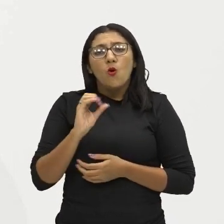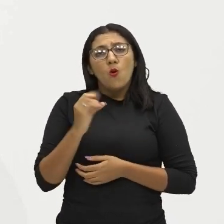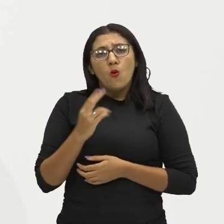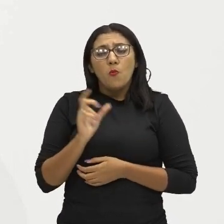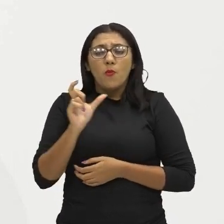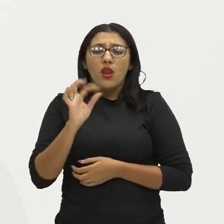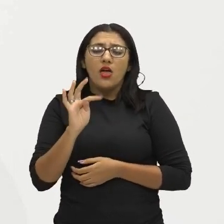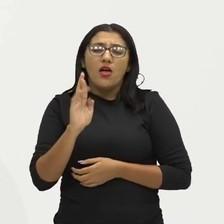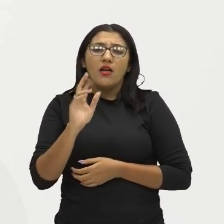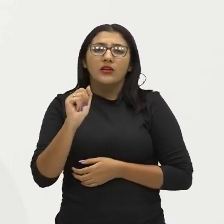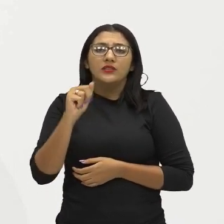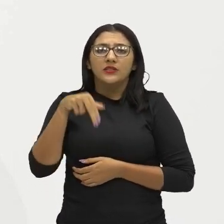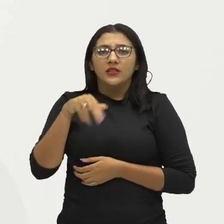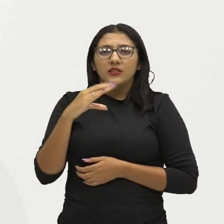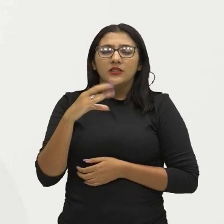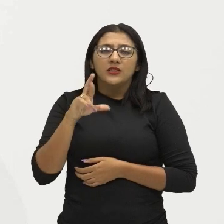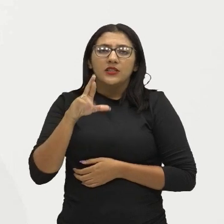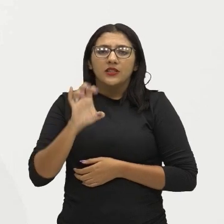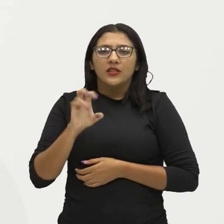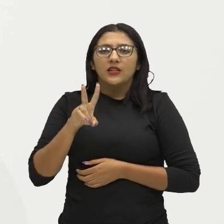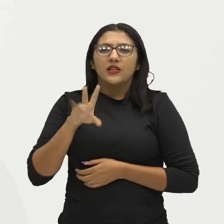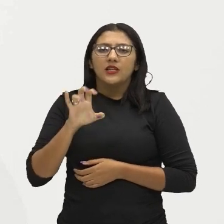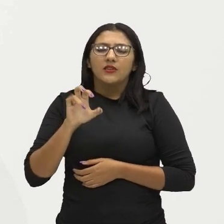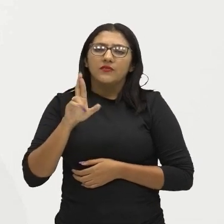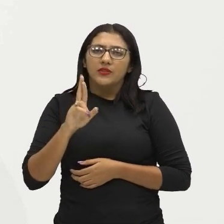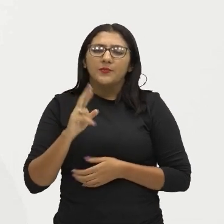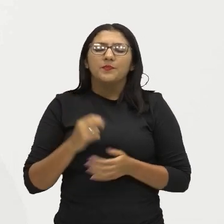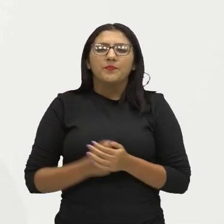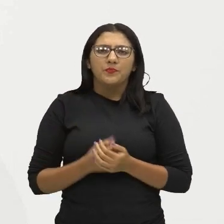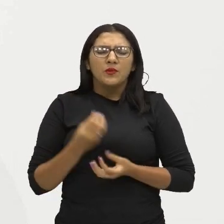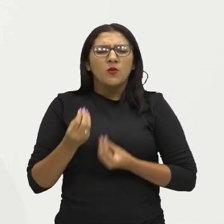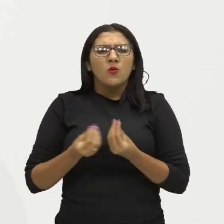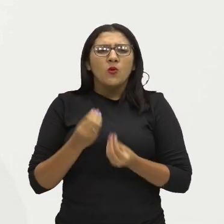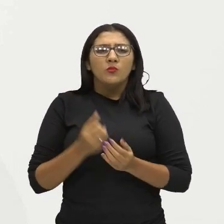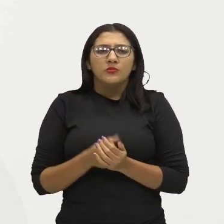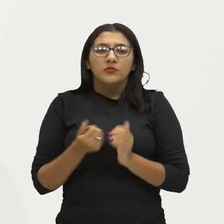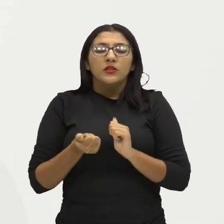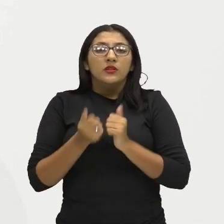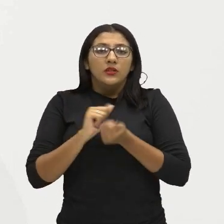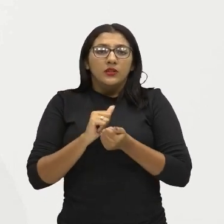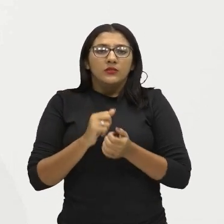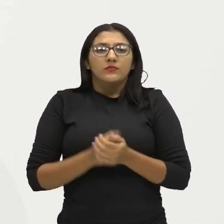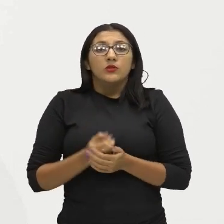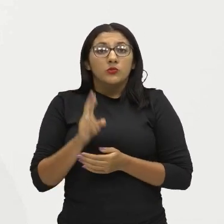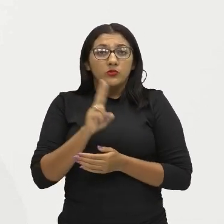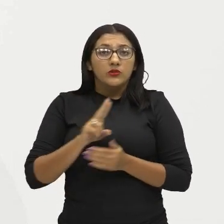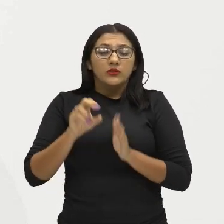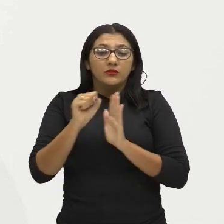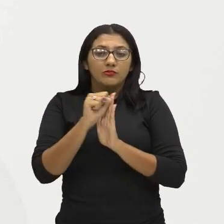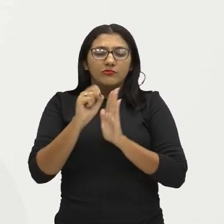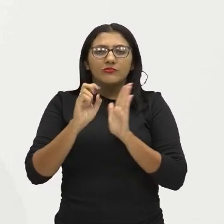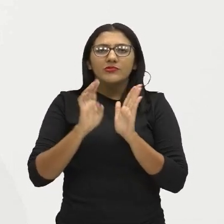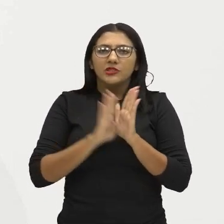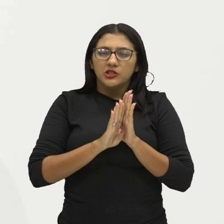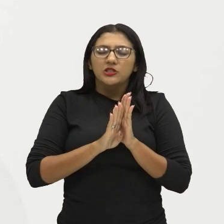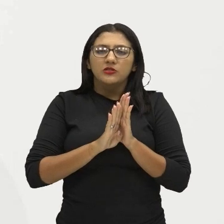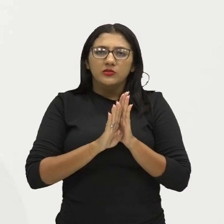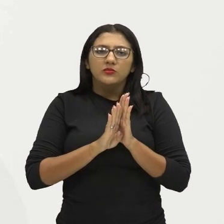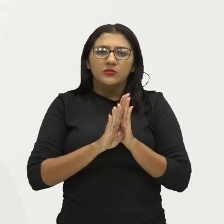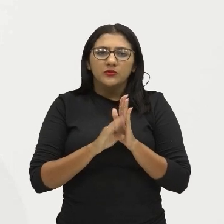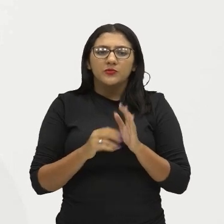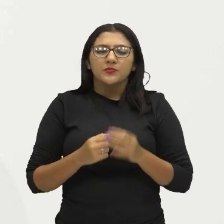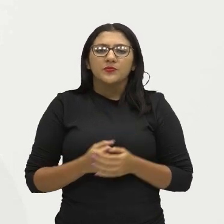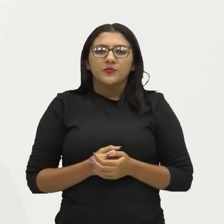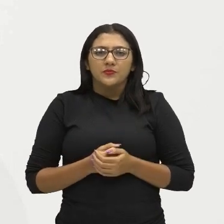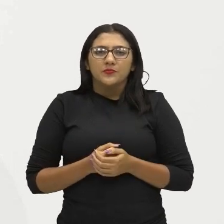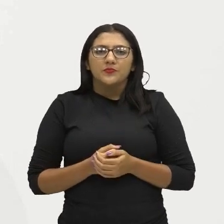Transcrever, utilizando o quê? Utilizando os símbolos,